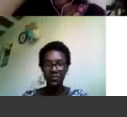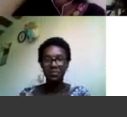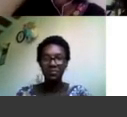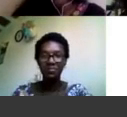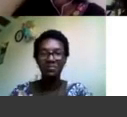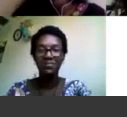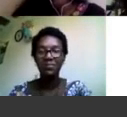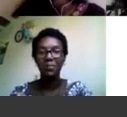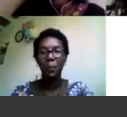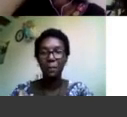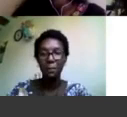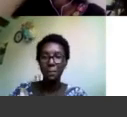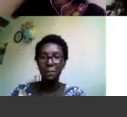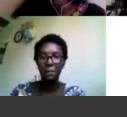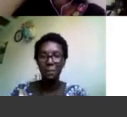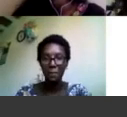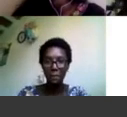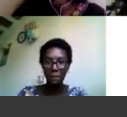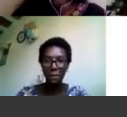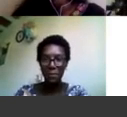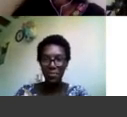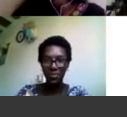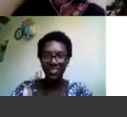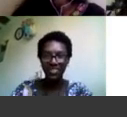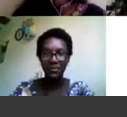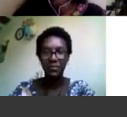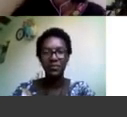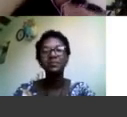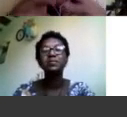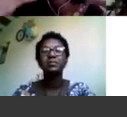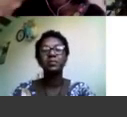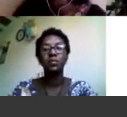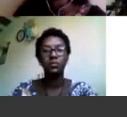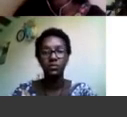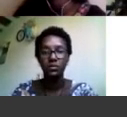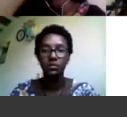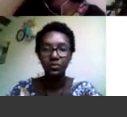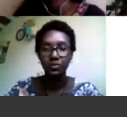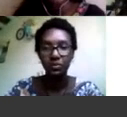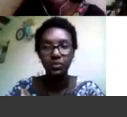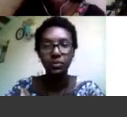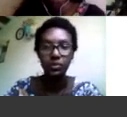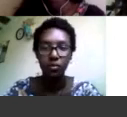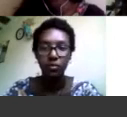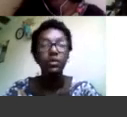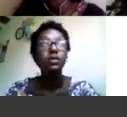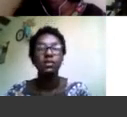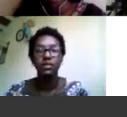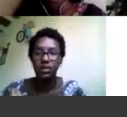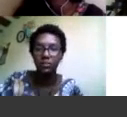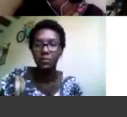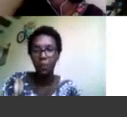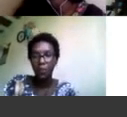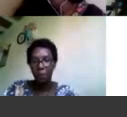porque a gente organizou uma conversa que vai evidenciar um pouco, né, do nosso trabalho, um pouco do que a